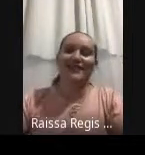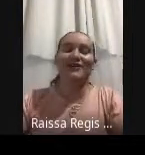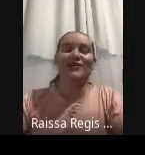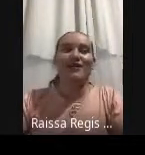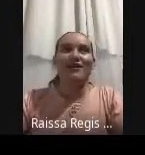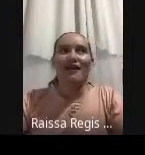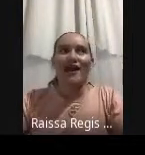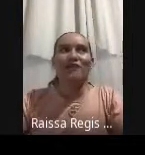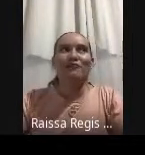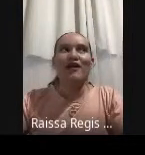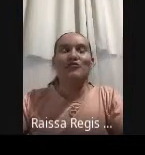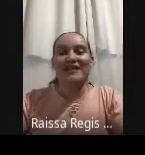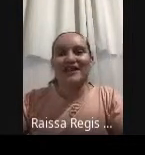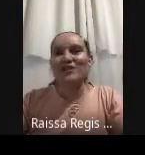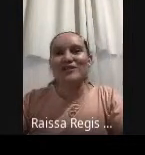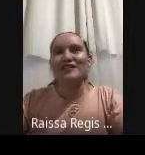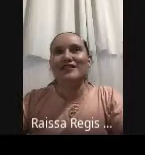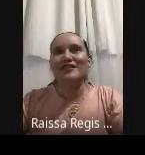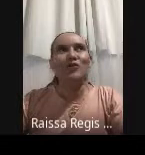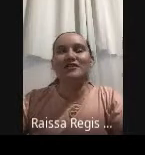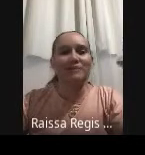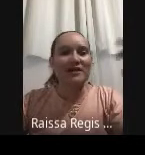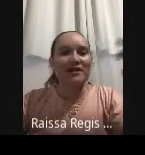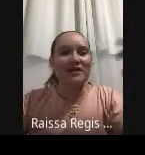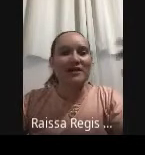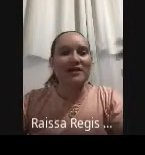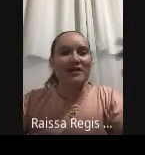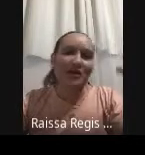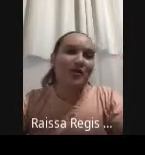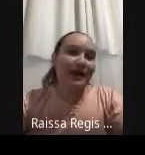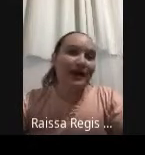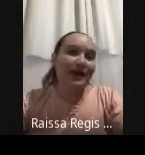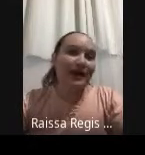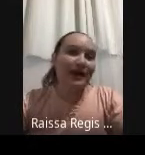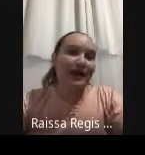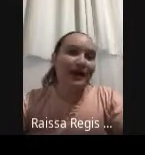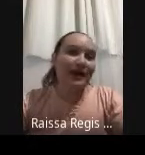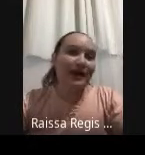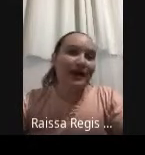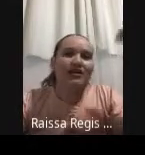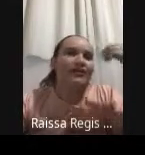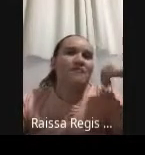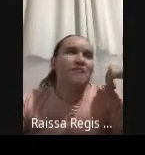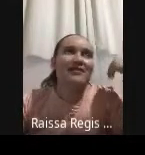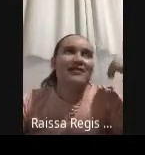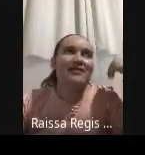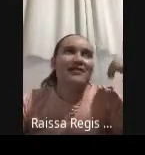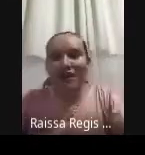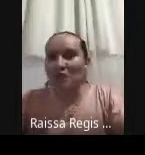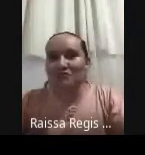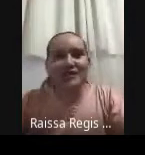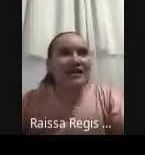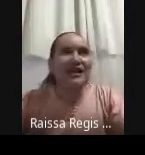Então, os desenhos, eles eram muito assim, específicos daquele grupo, daquela comunidade. Passado um